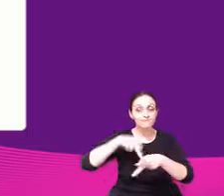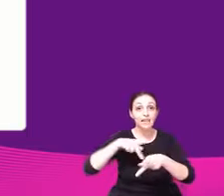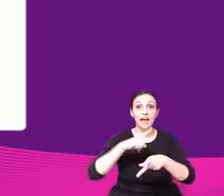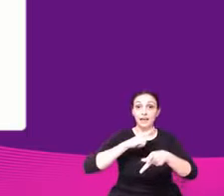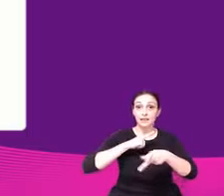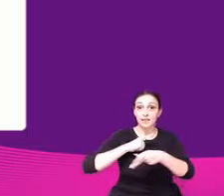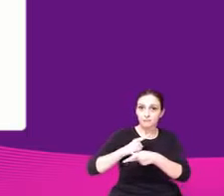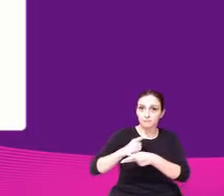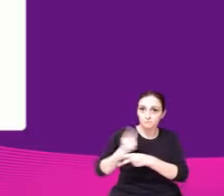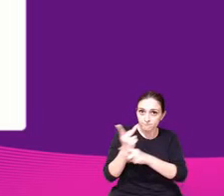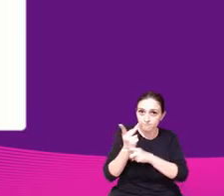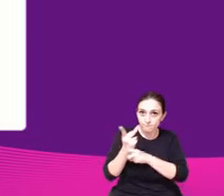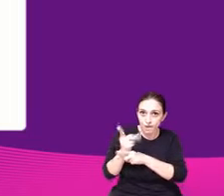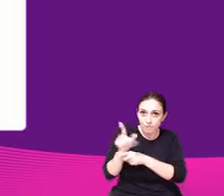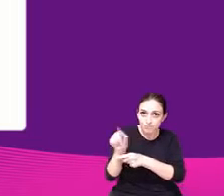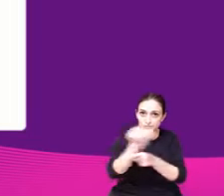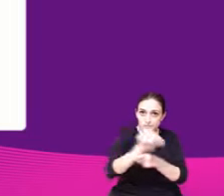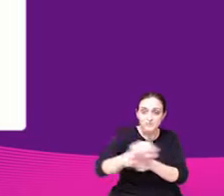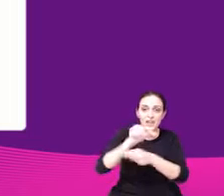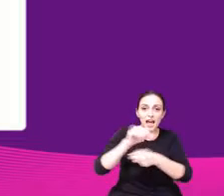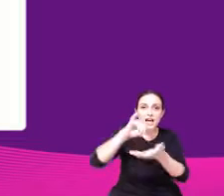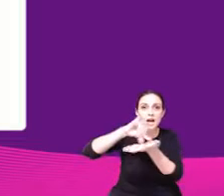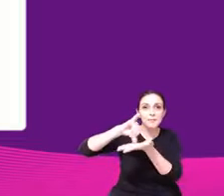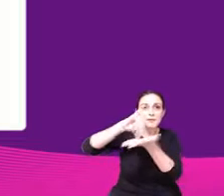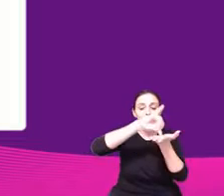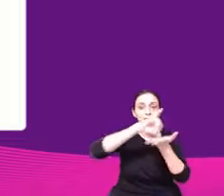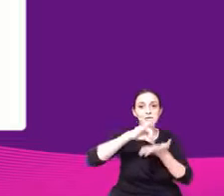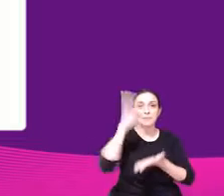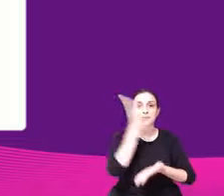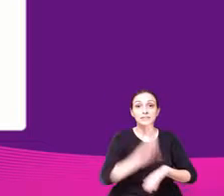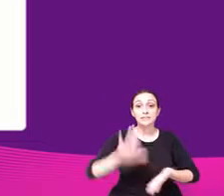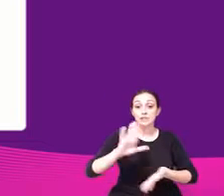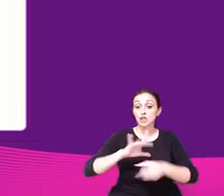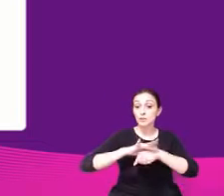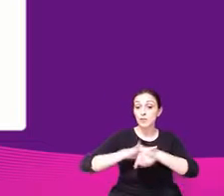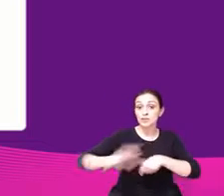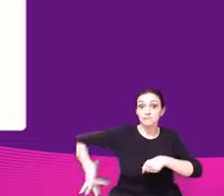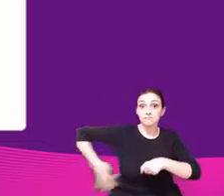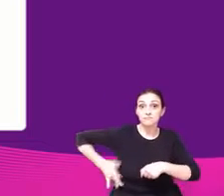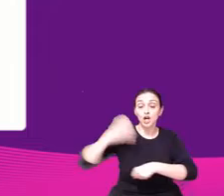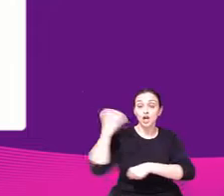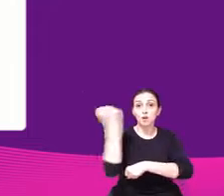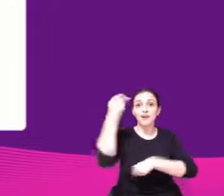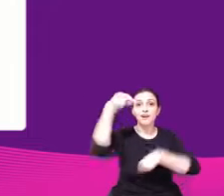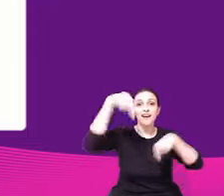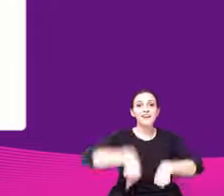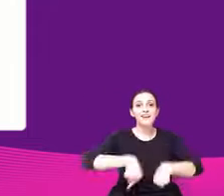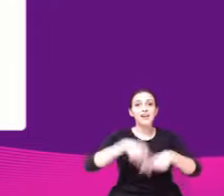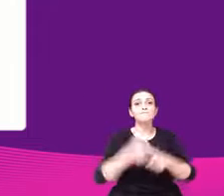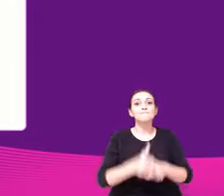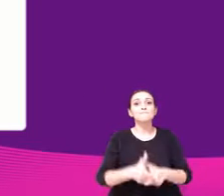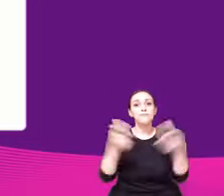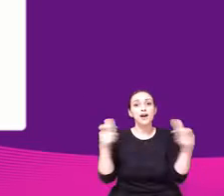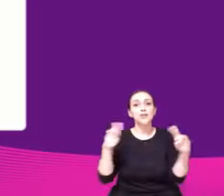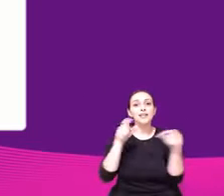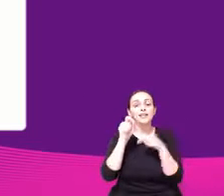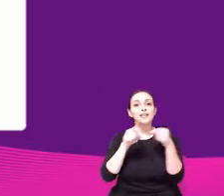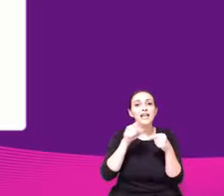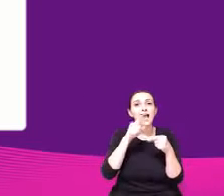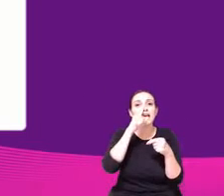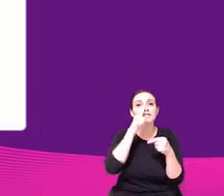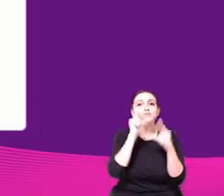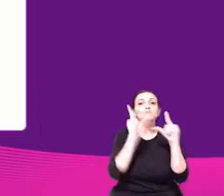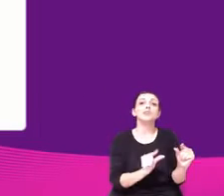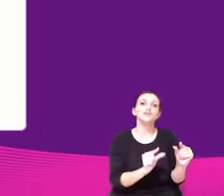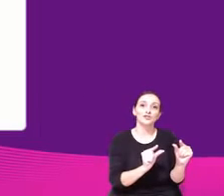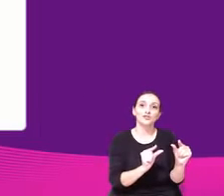brasileiras, e que mostra aqui que, na verdade, a doença renal crônica ela é muito mais frequente aqui nessa população de um risco mais baixo,